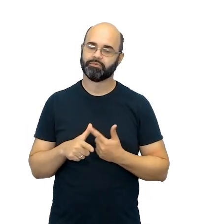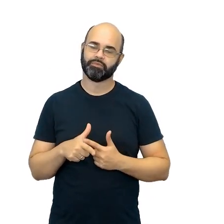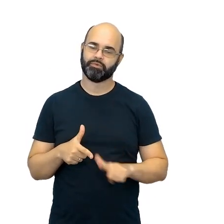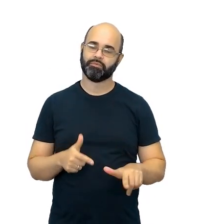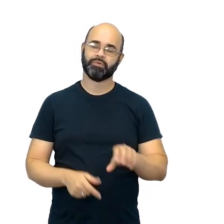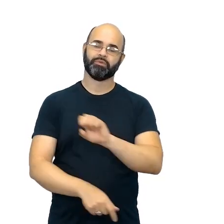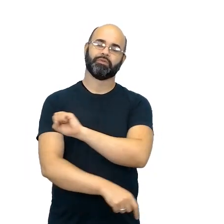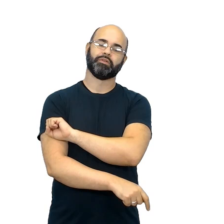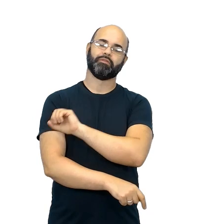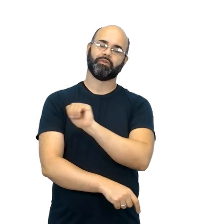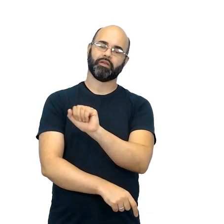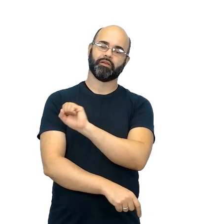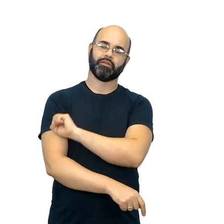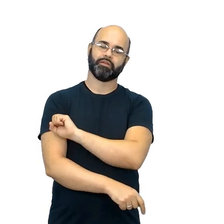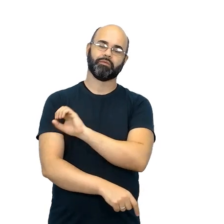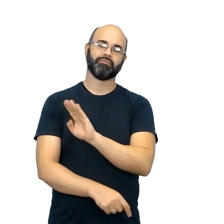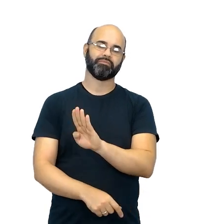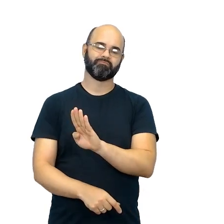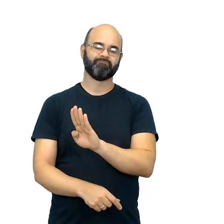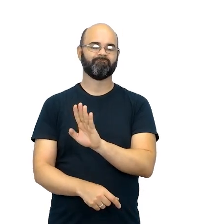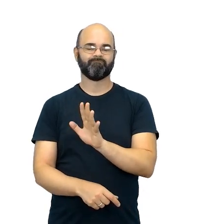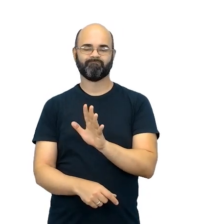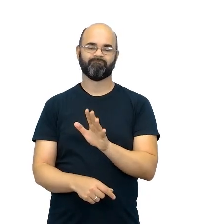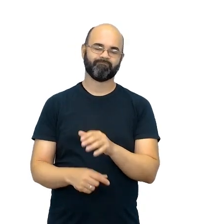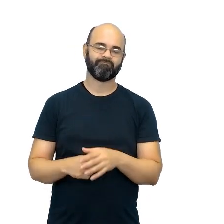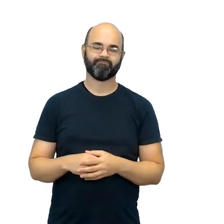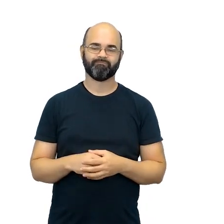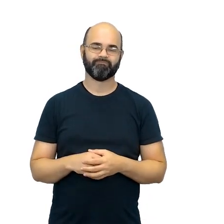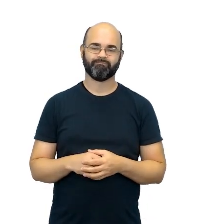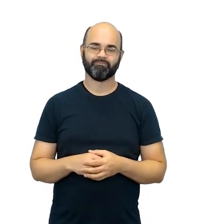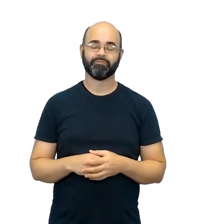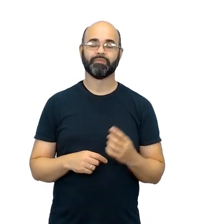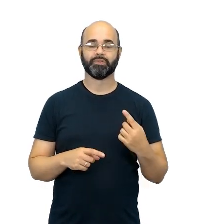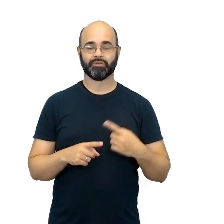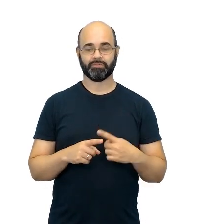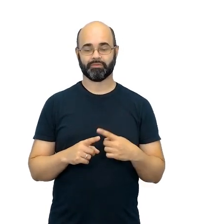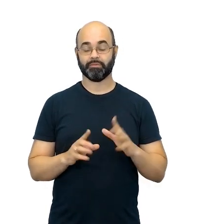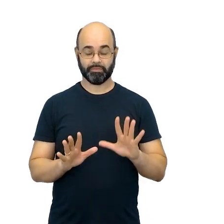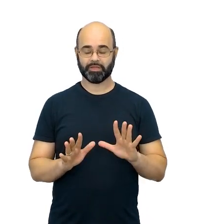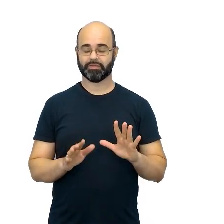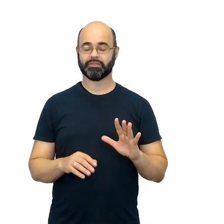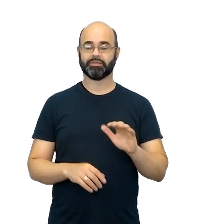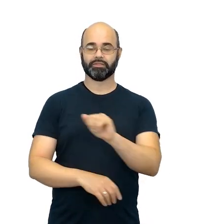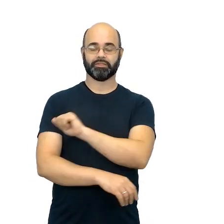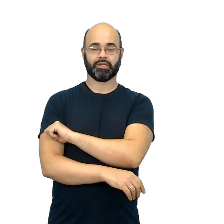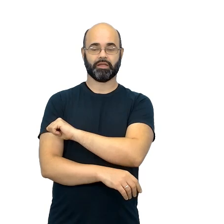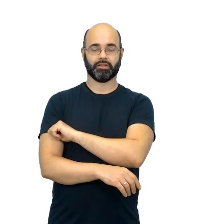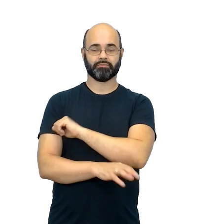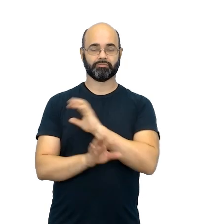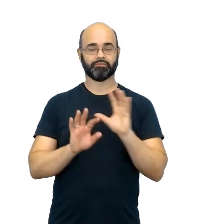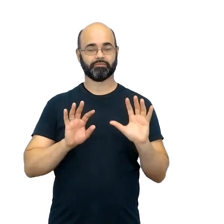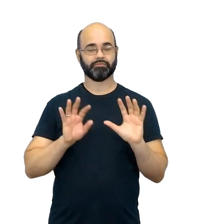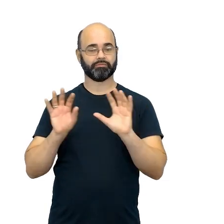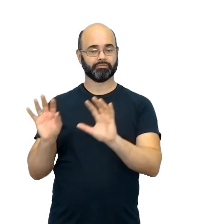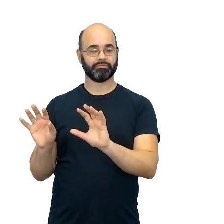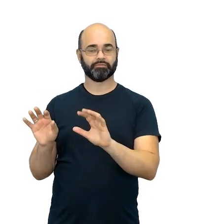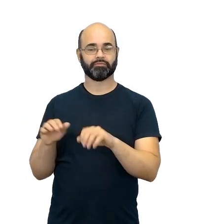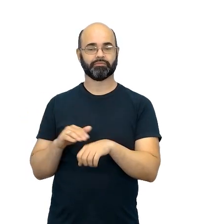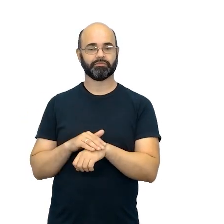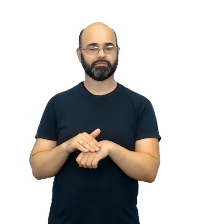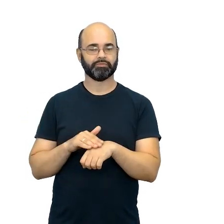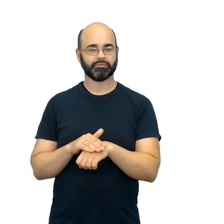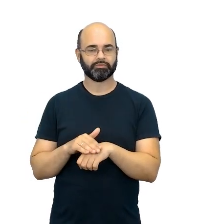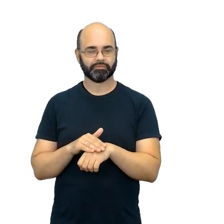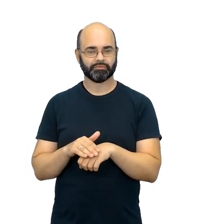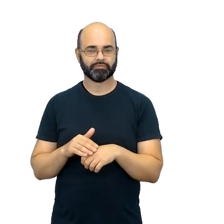A e o oitavo B ficam comparando. Então, os alunos vão lá, às vezes eles falam para o Gerson que querem ter aula